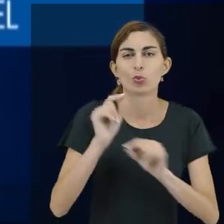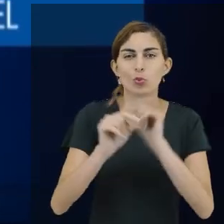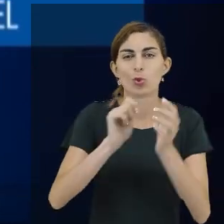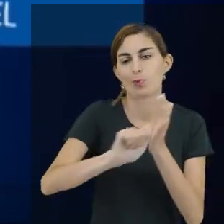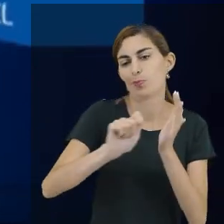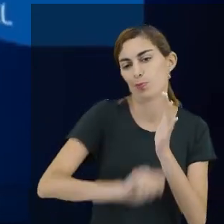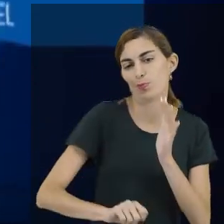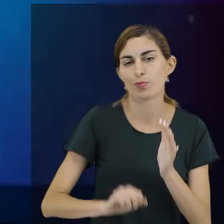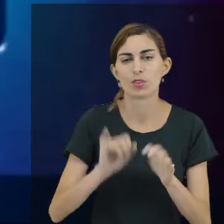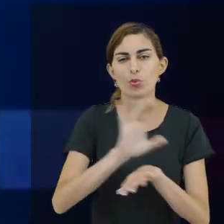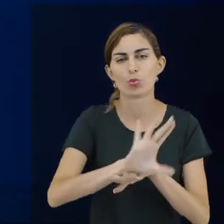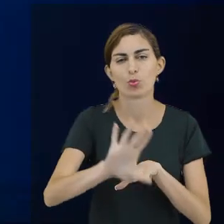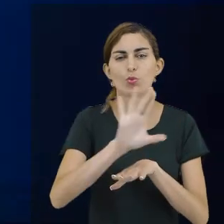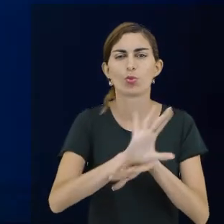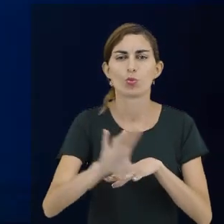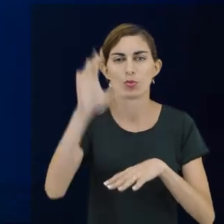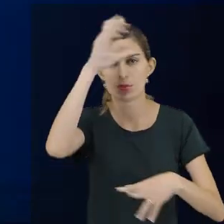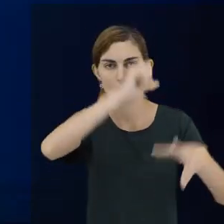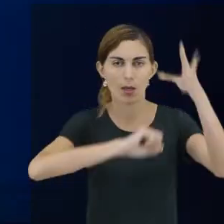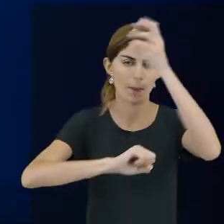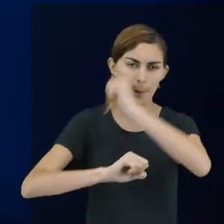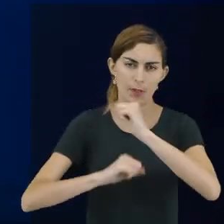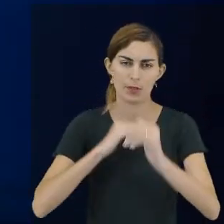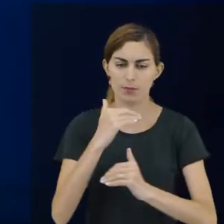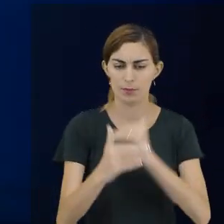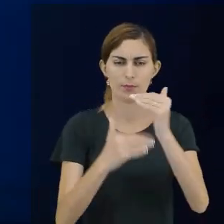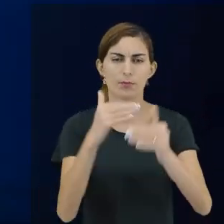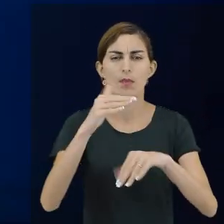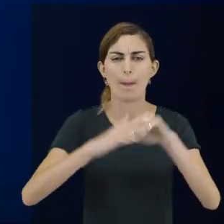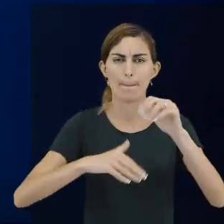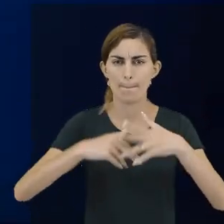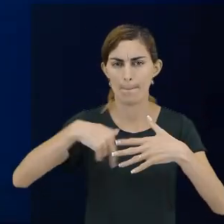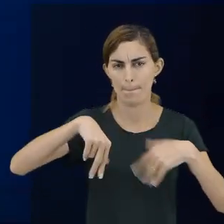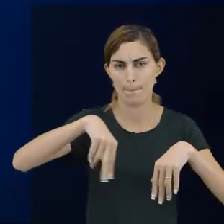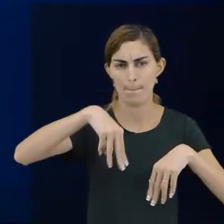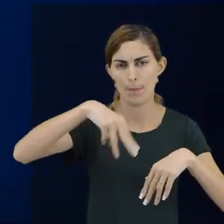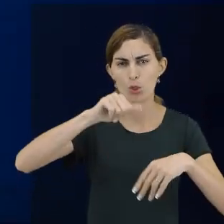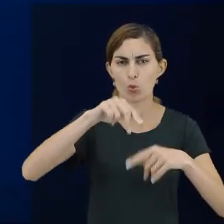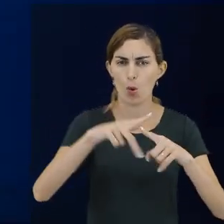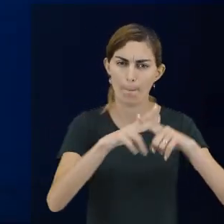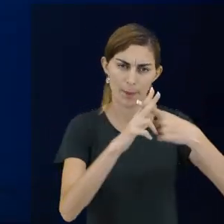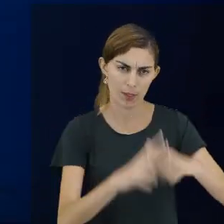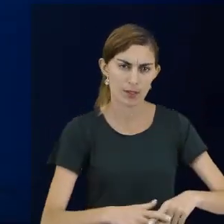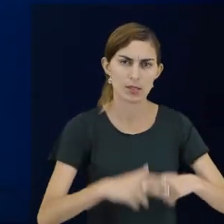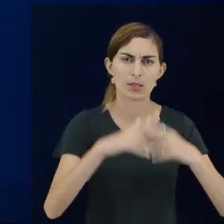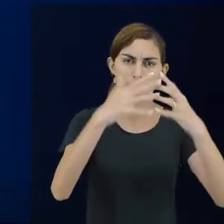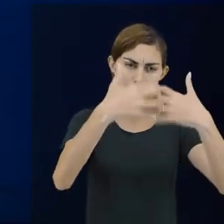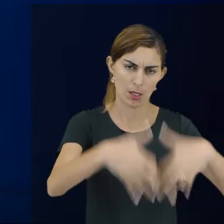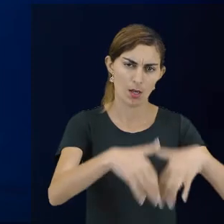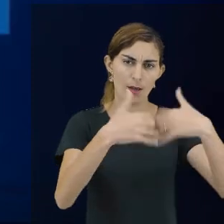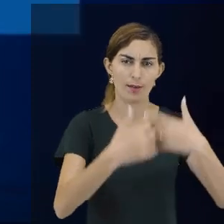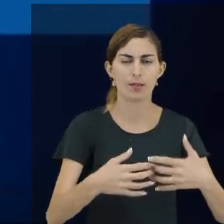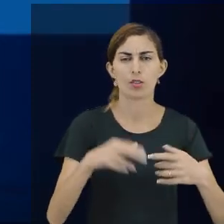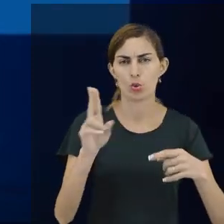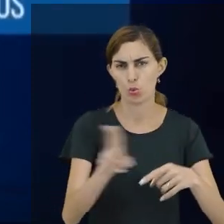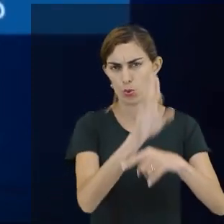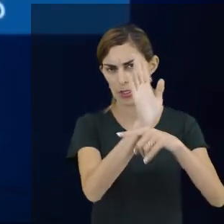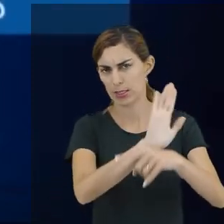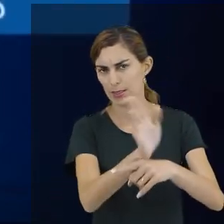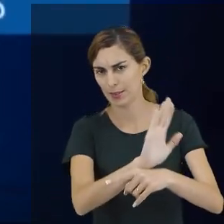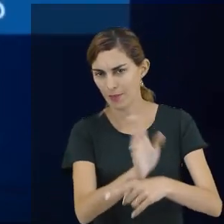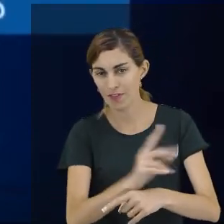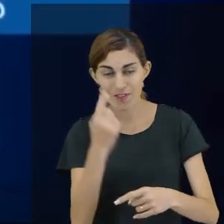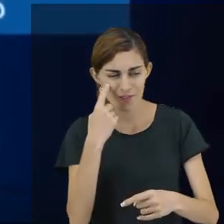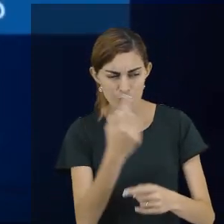escrita. Se o curso envolve a aprendizagem de procedimentos manuais como a operação de máquinas, utilize animações e vídeos